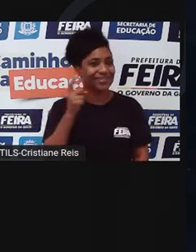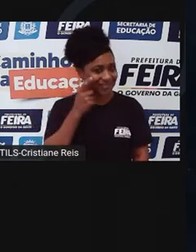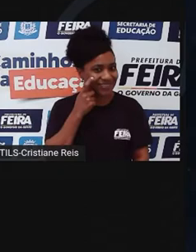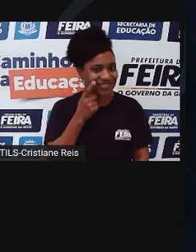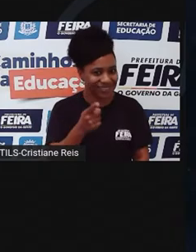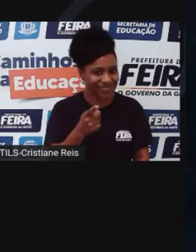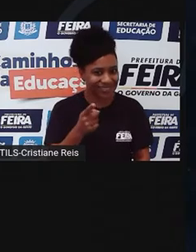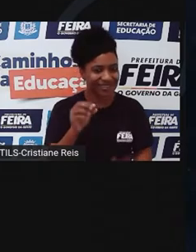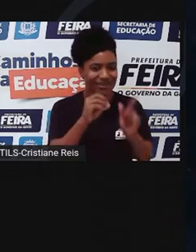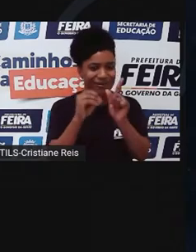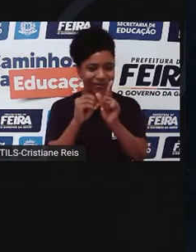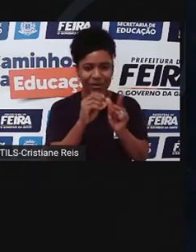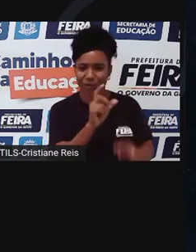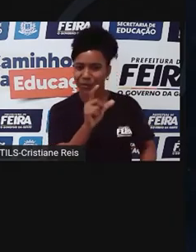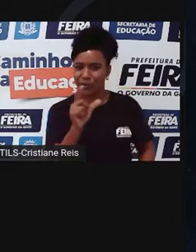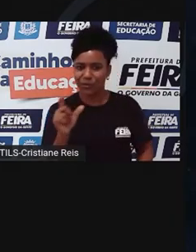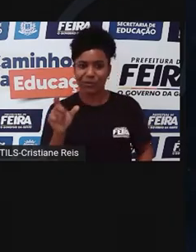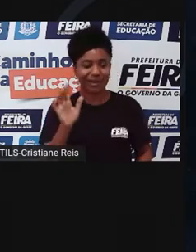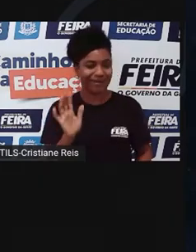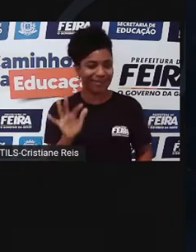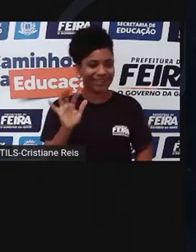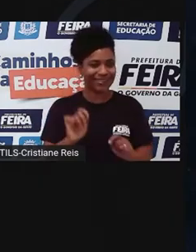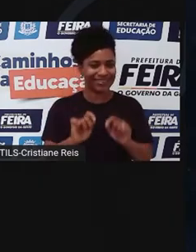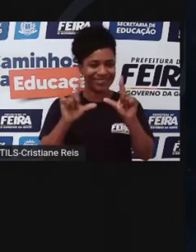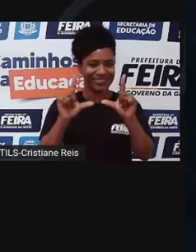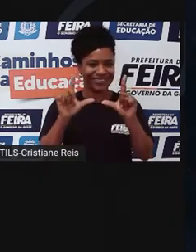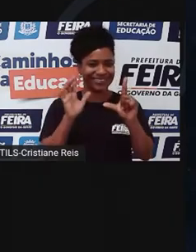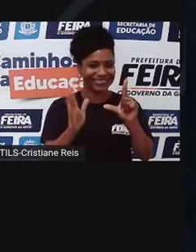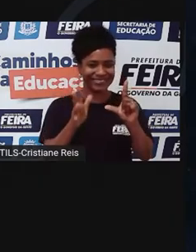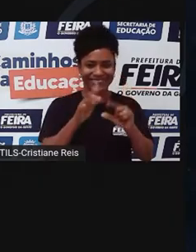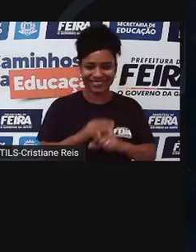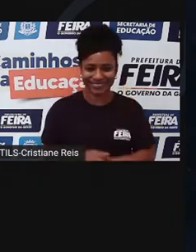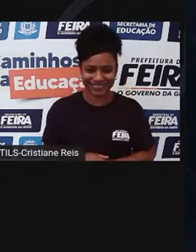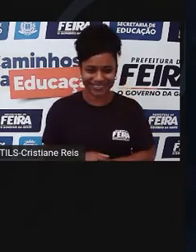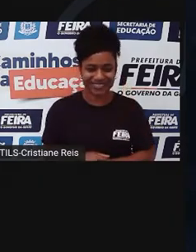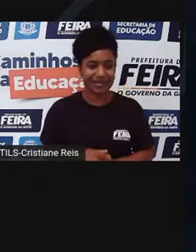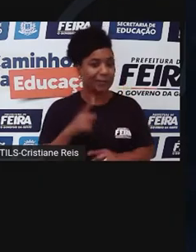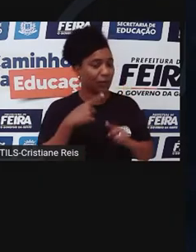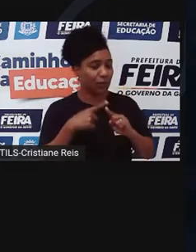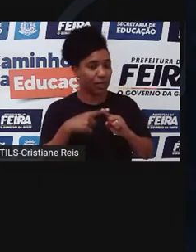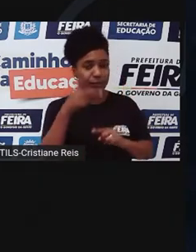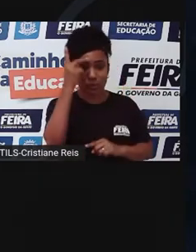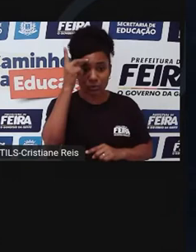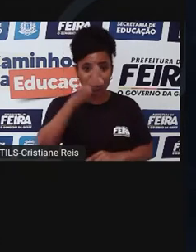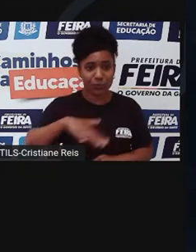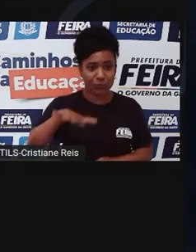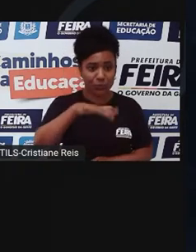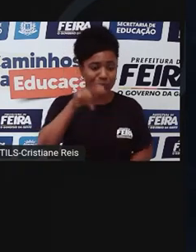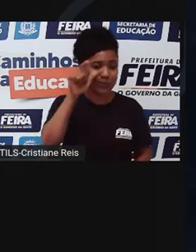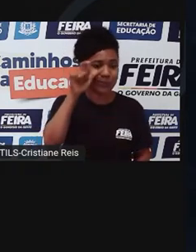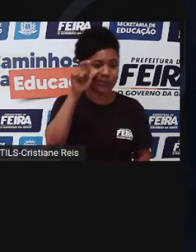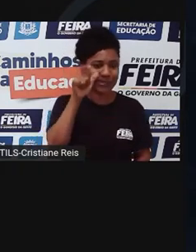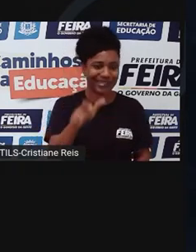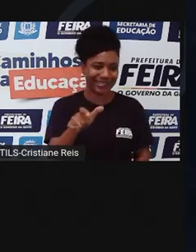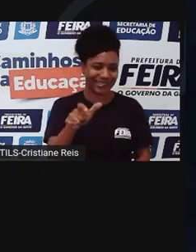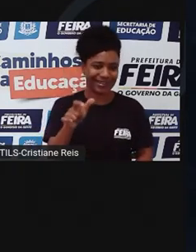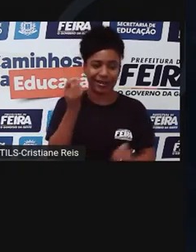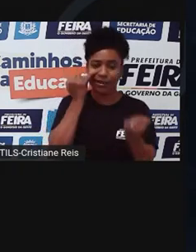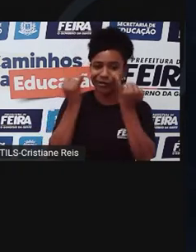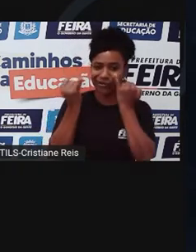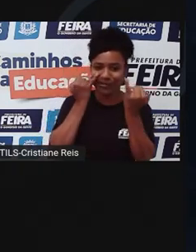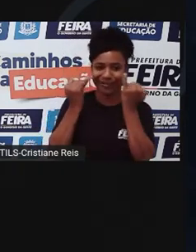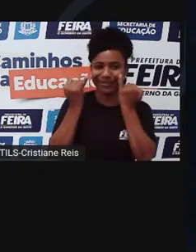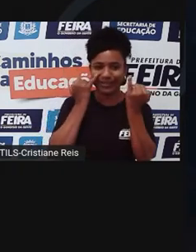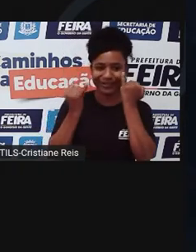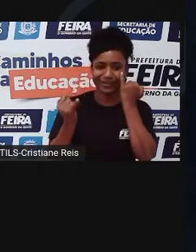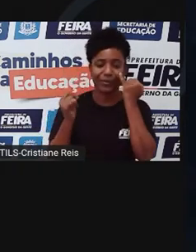usa automaticamente os termos de busca para aprender o que as pessoas estão mais interessadas em saber. por isso acaba sendo um reflexo até estranho das questões